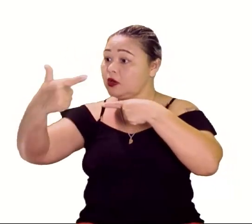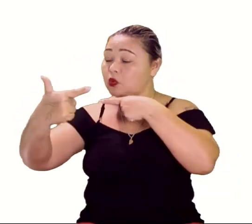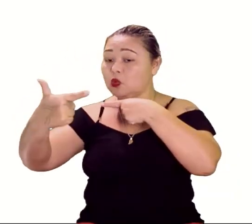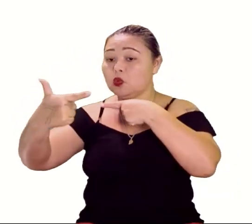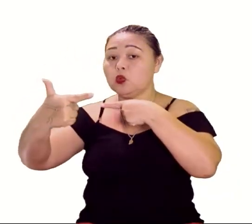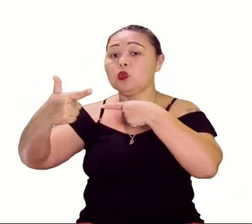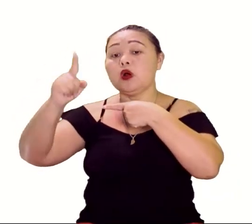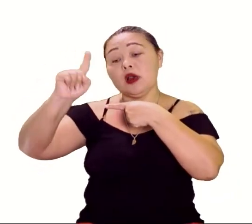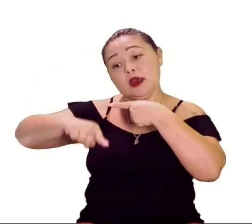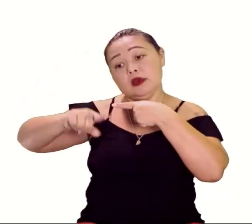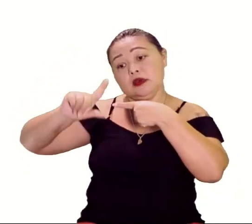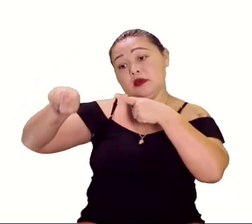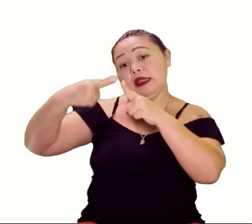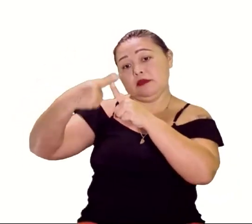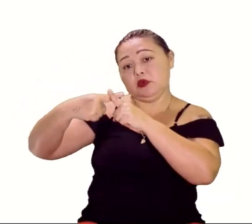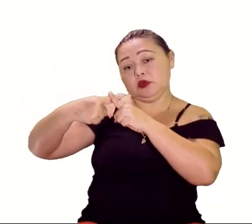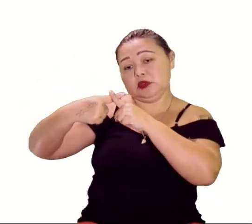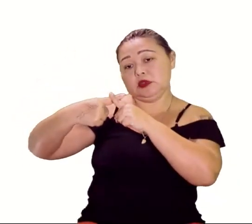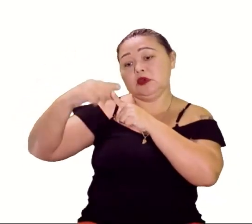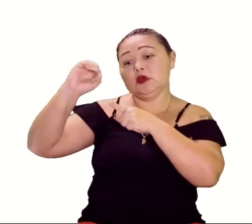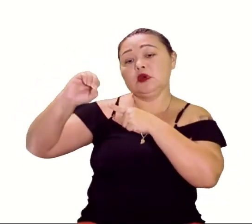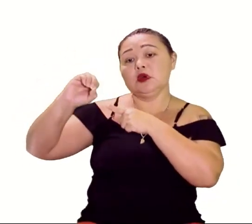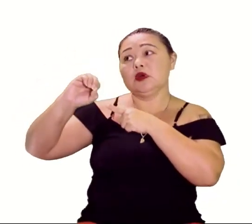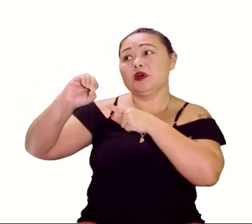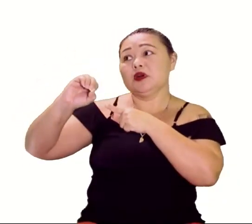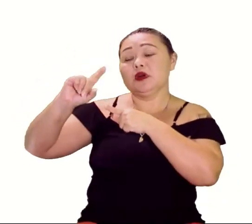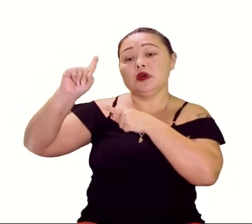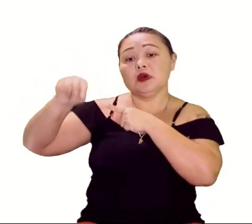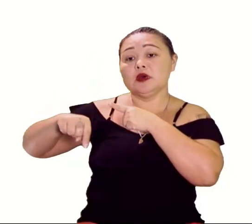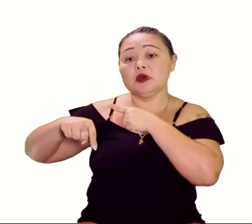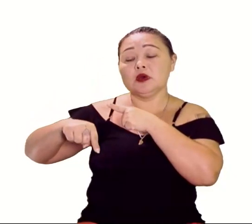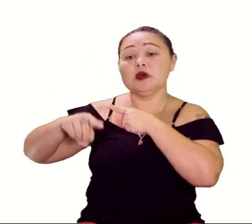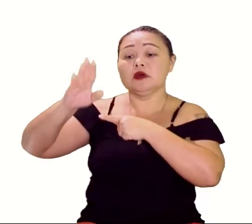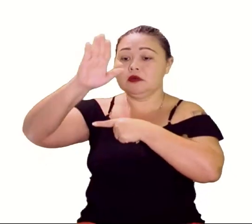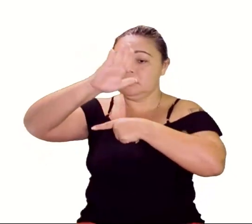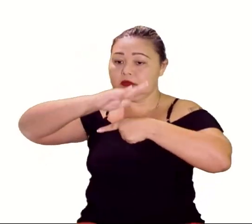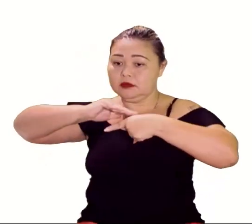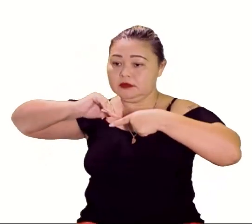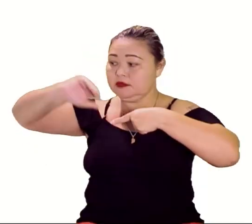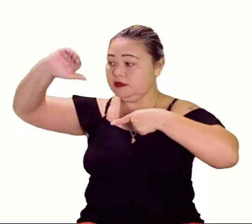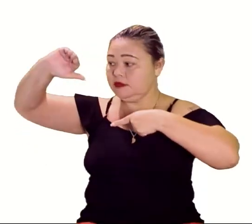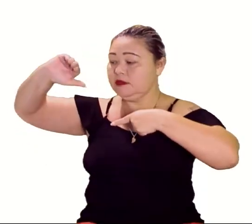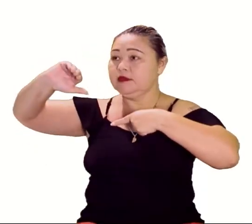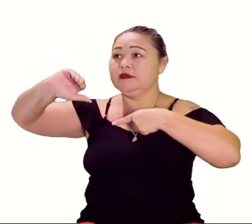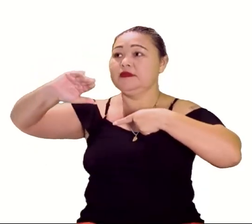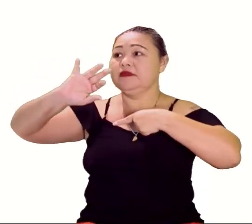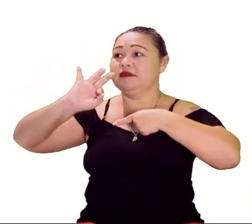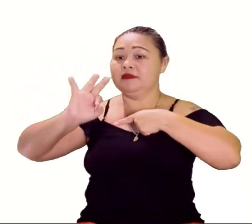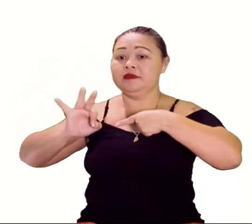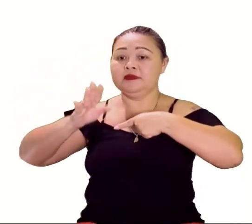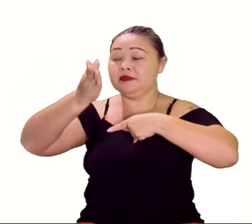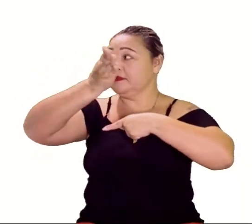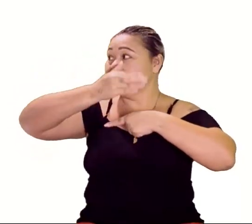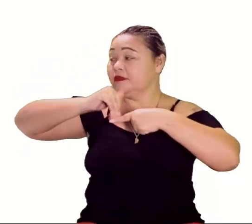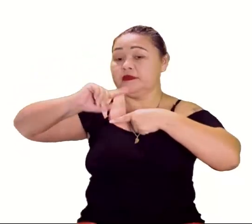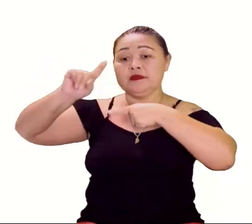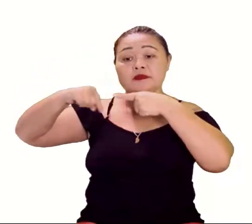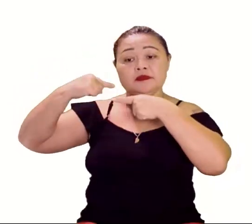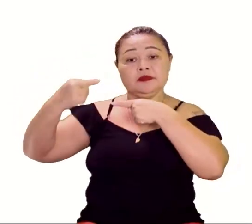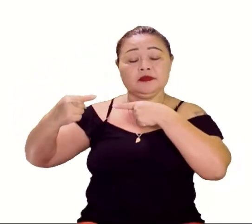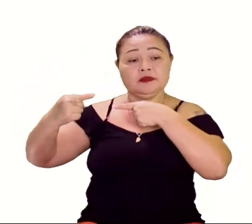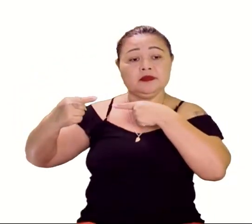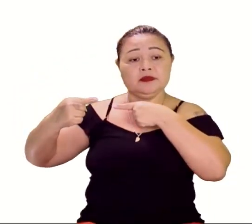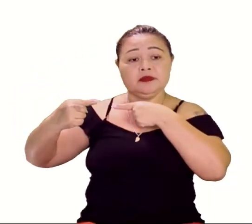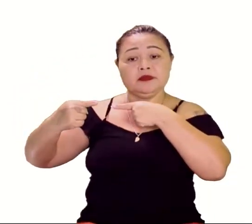2, ele é maior que 0. Positivo, né? Maior que 0. Então a minha concavidade é voltada para cima, certo? Certo. Depois ele pede